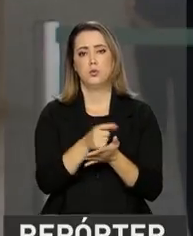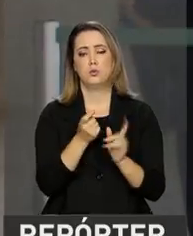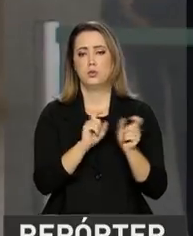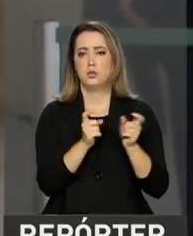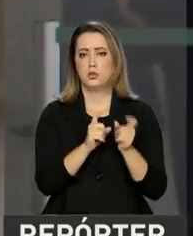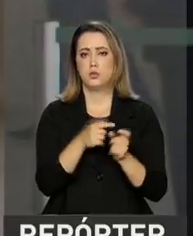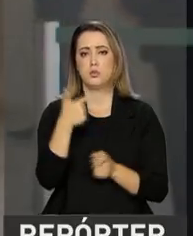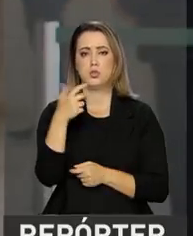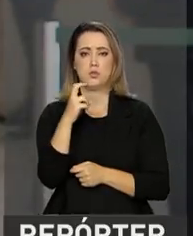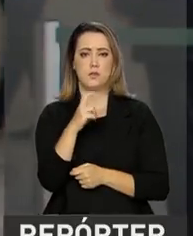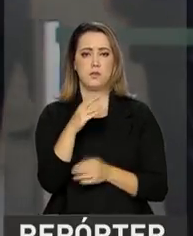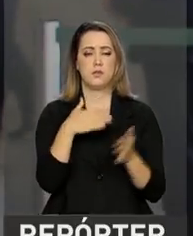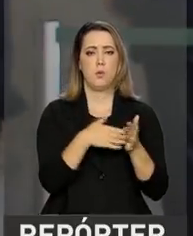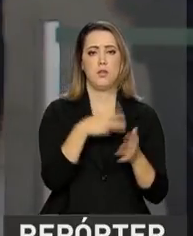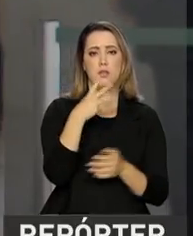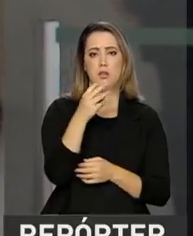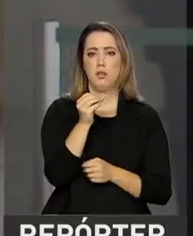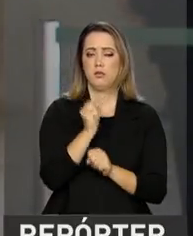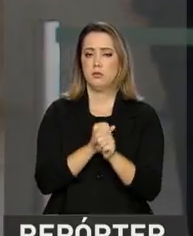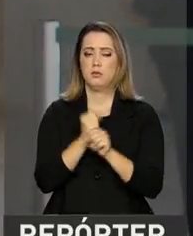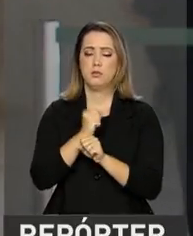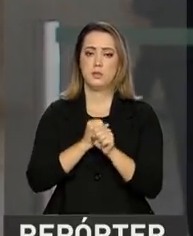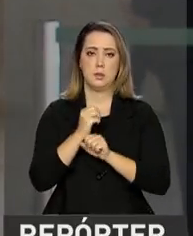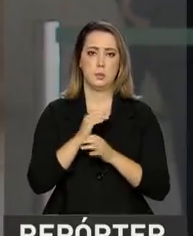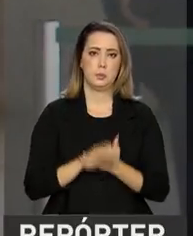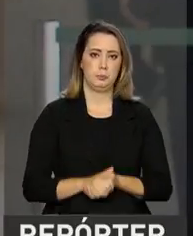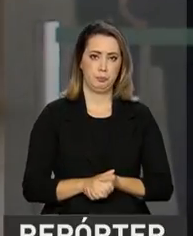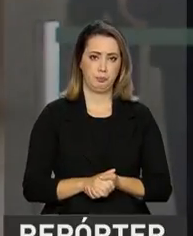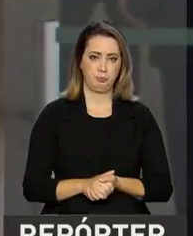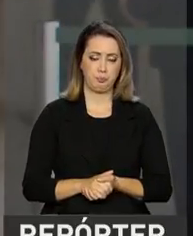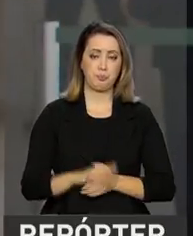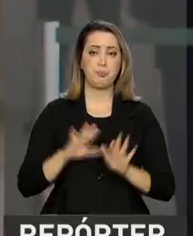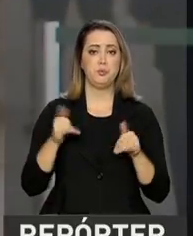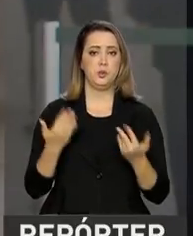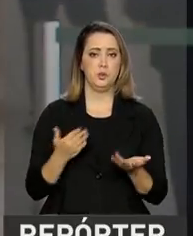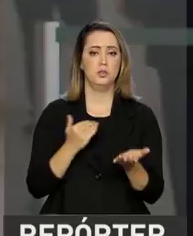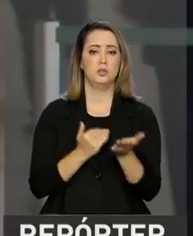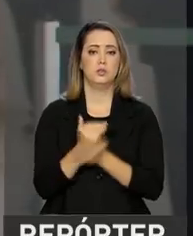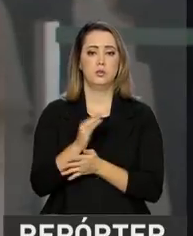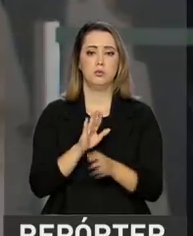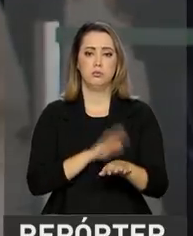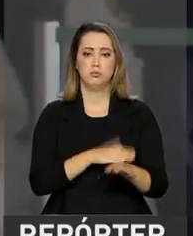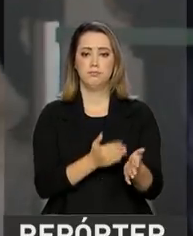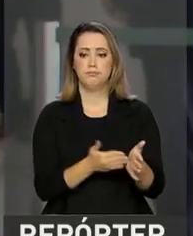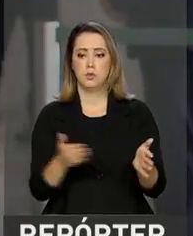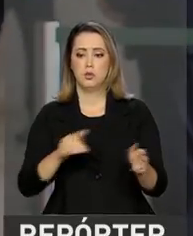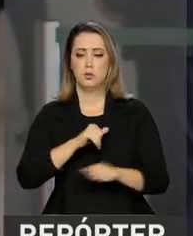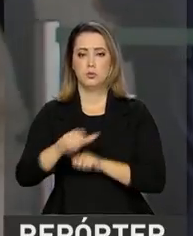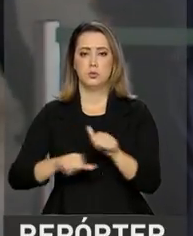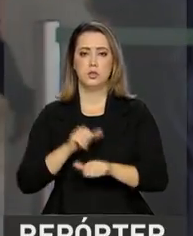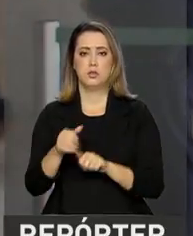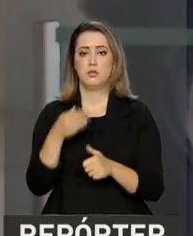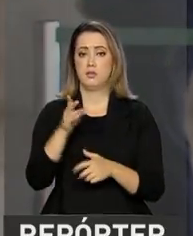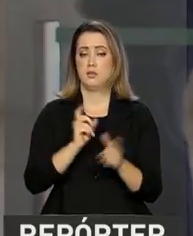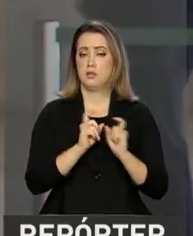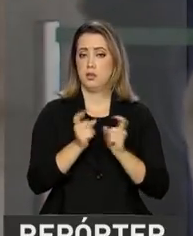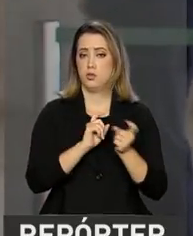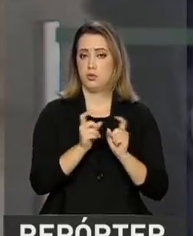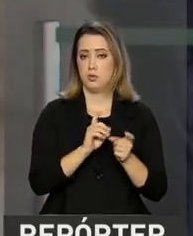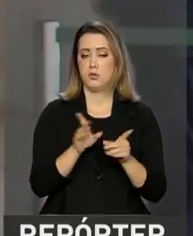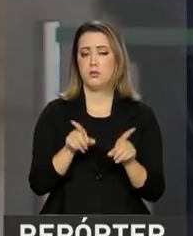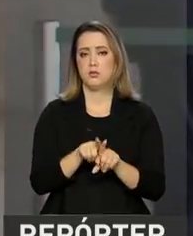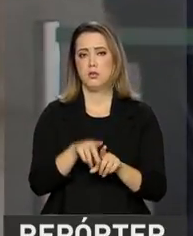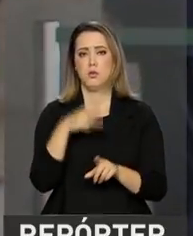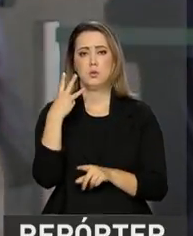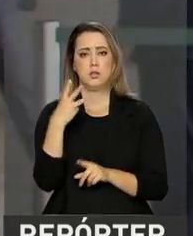eu falei de vencer há 30 anos e então é o início de um período de transição essa administração vai ter um período de transição